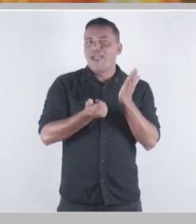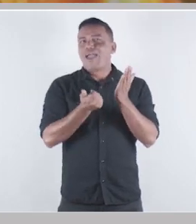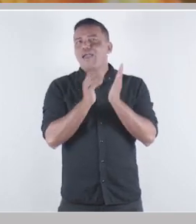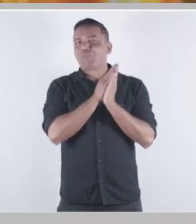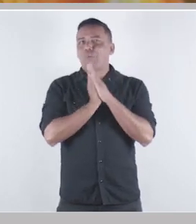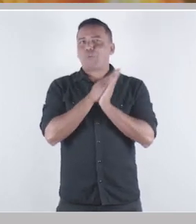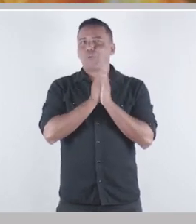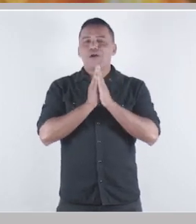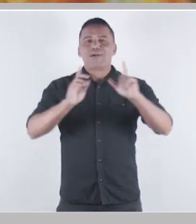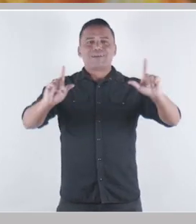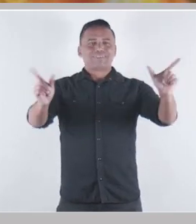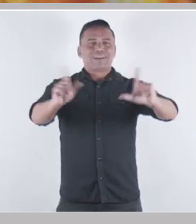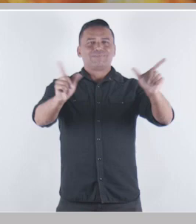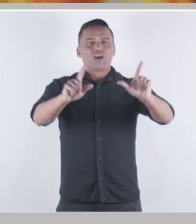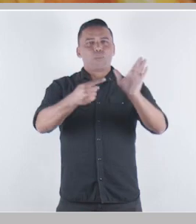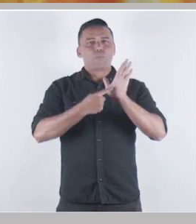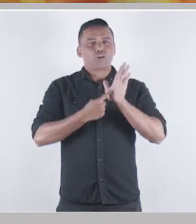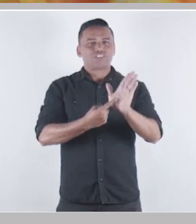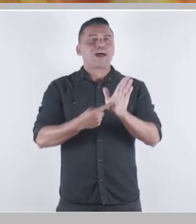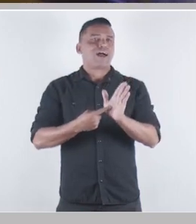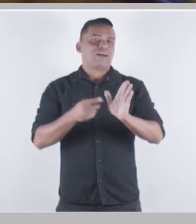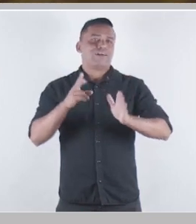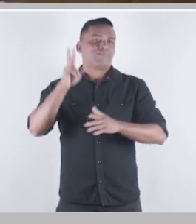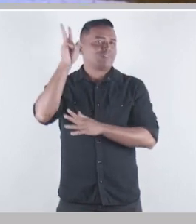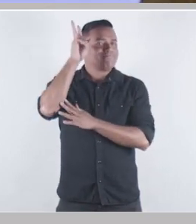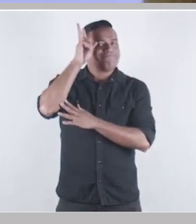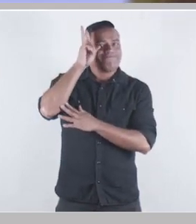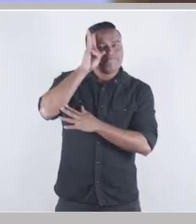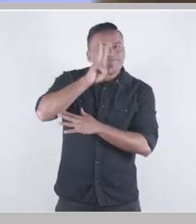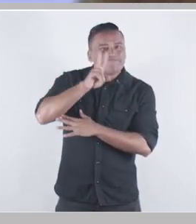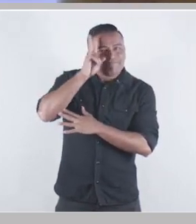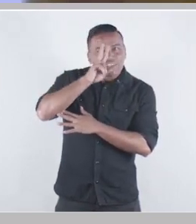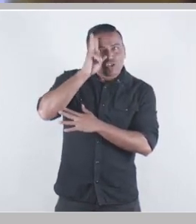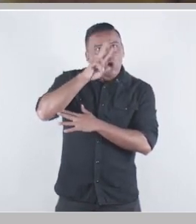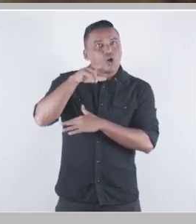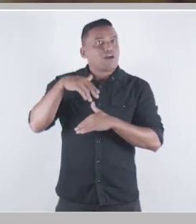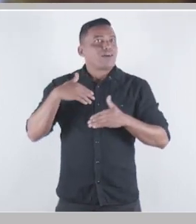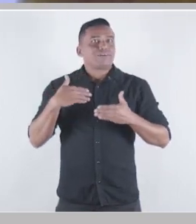na televisão, histórias